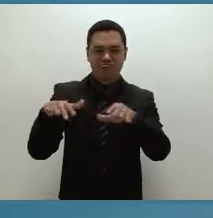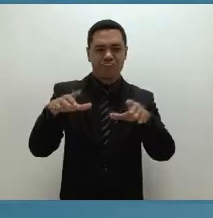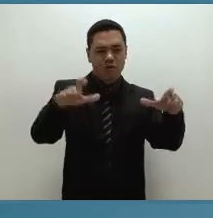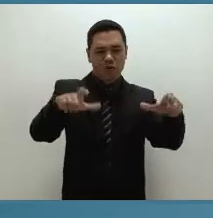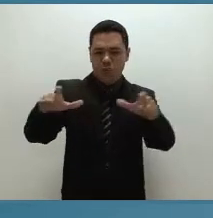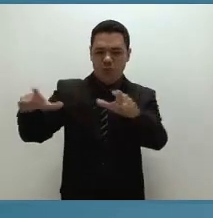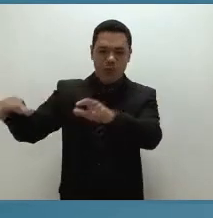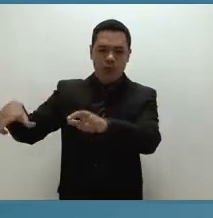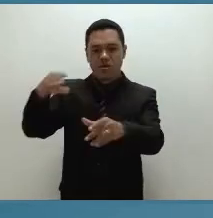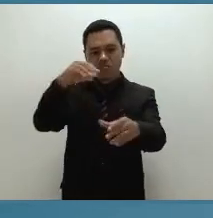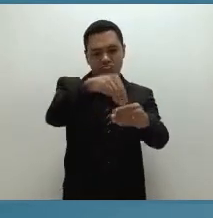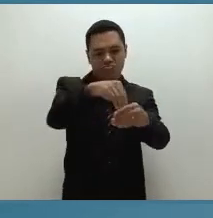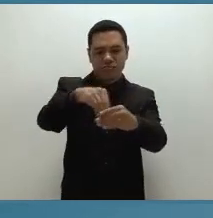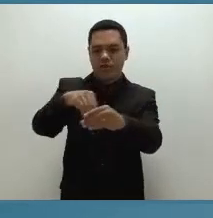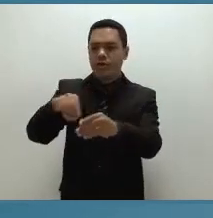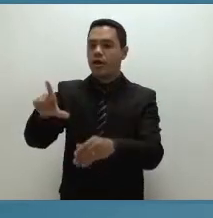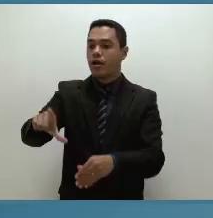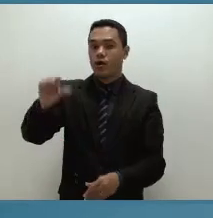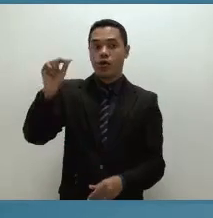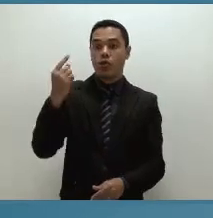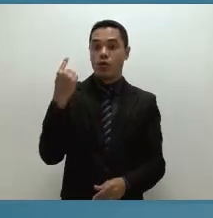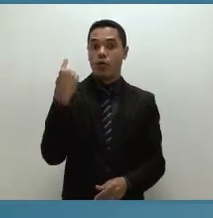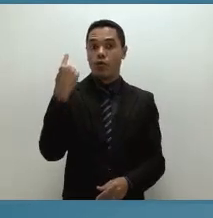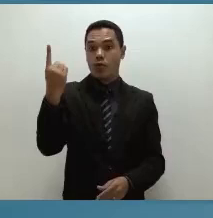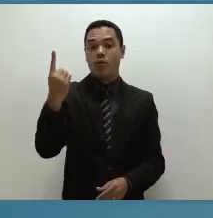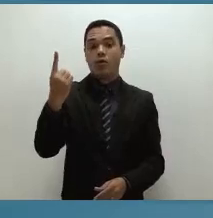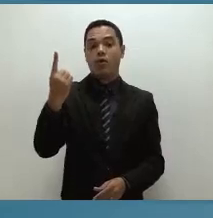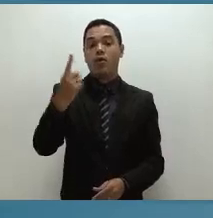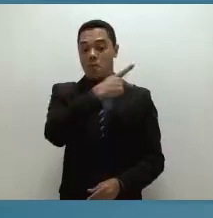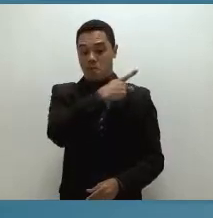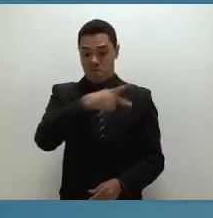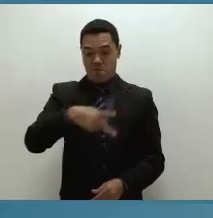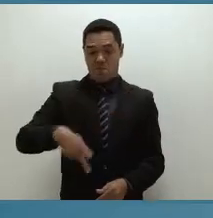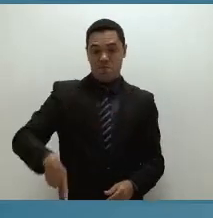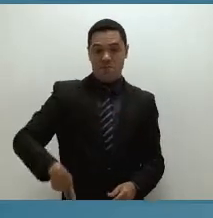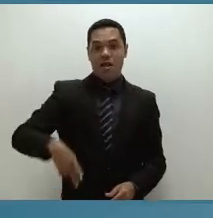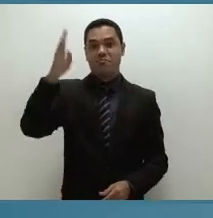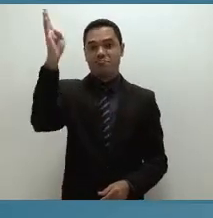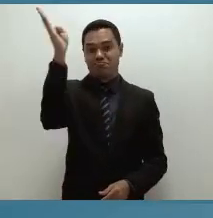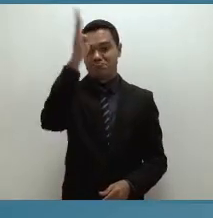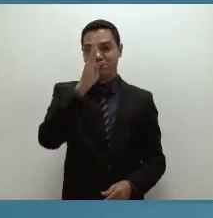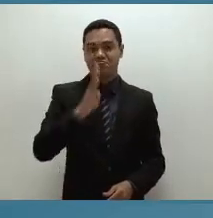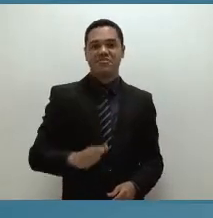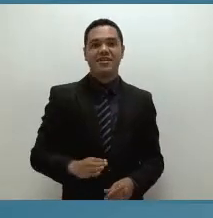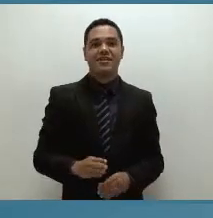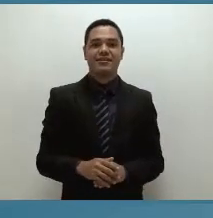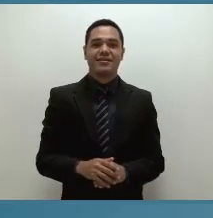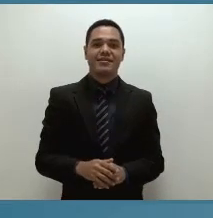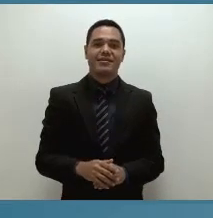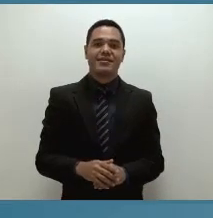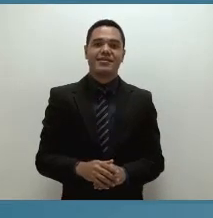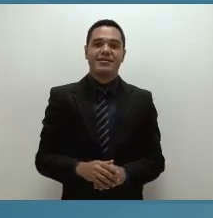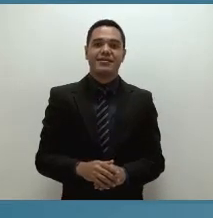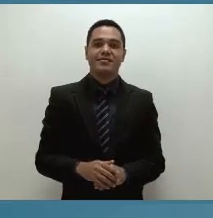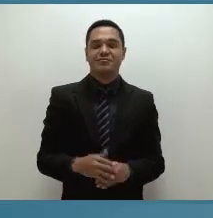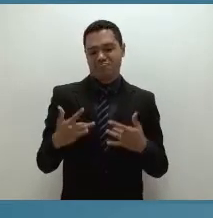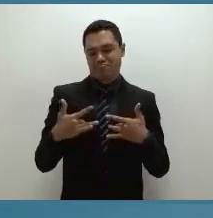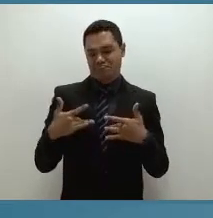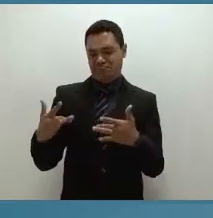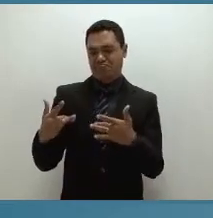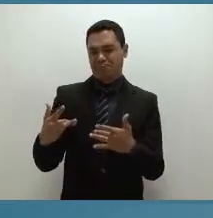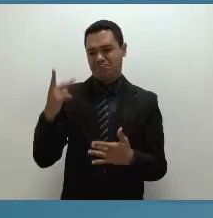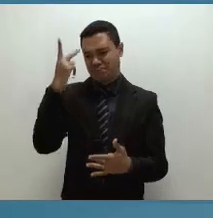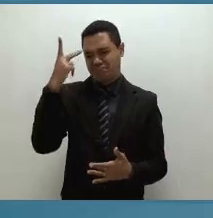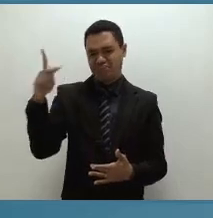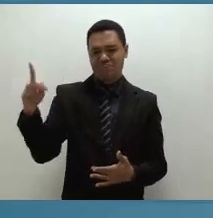e escolher apenas com um voto o presidente da República, conforme a sua vontade.